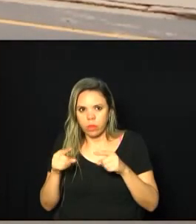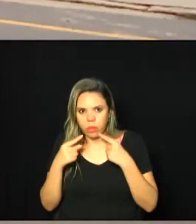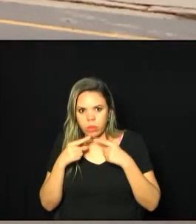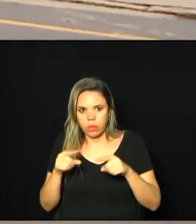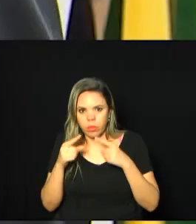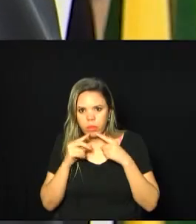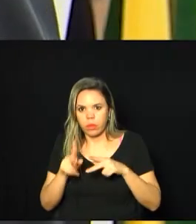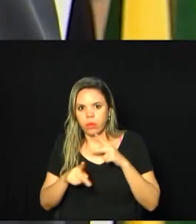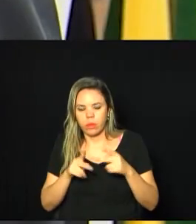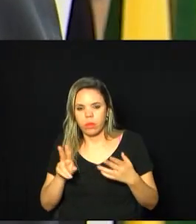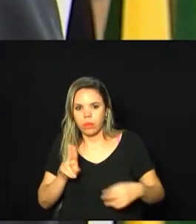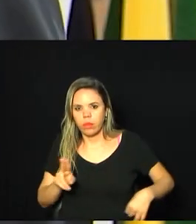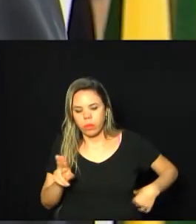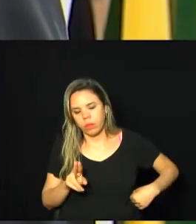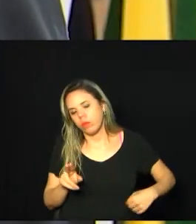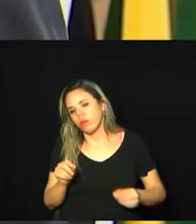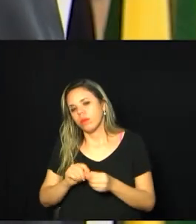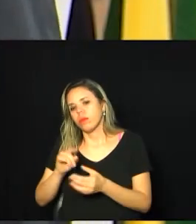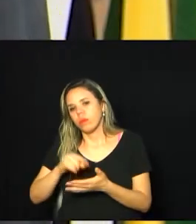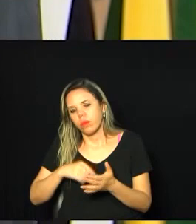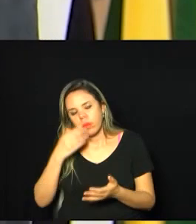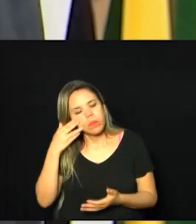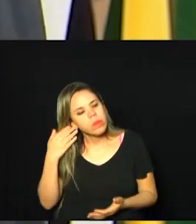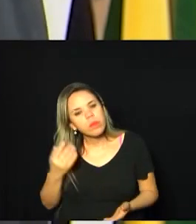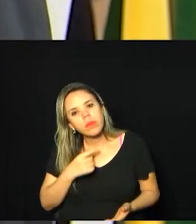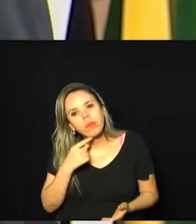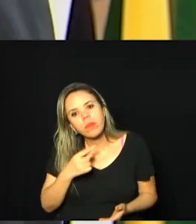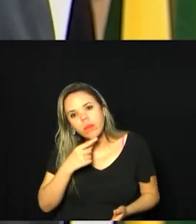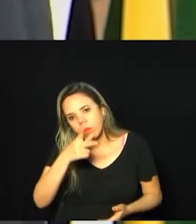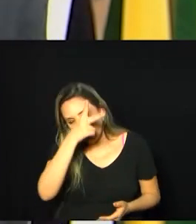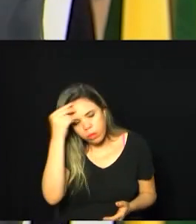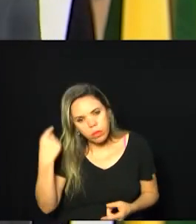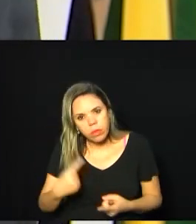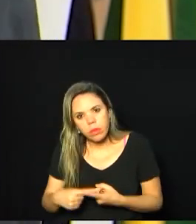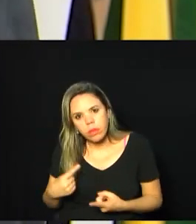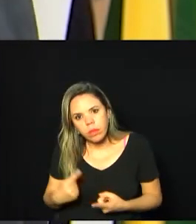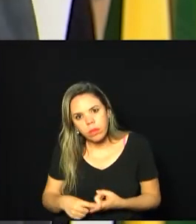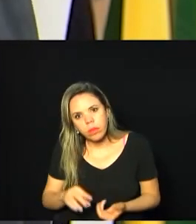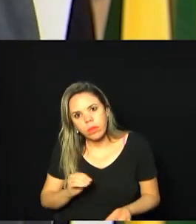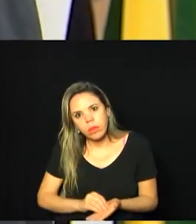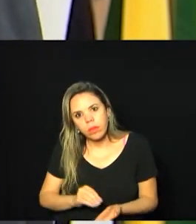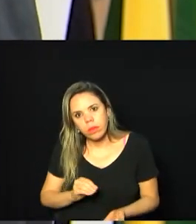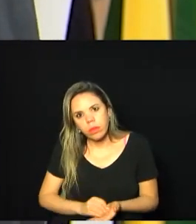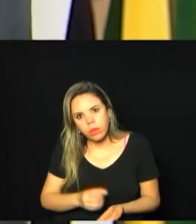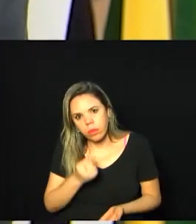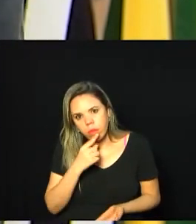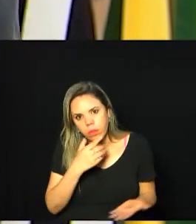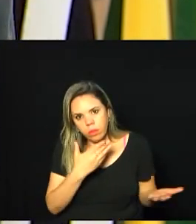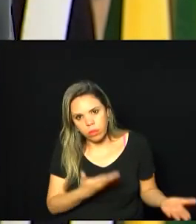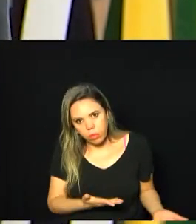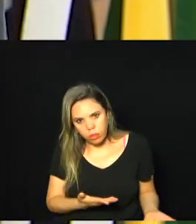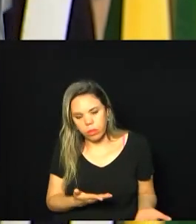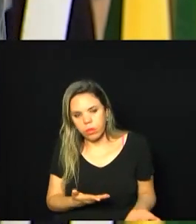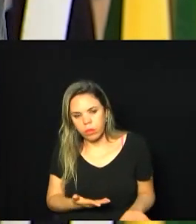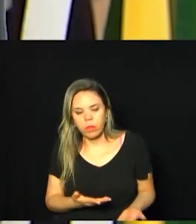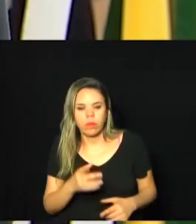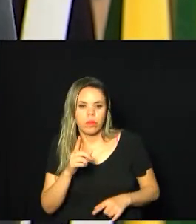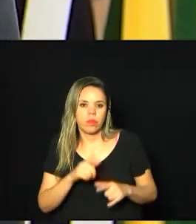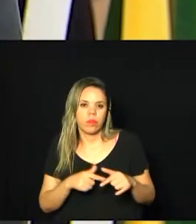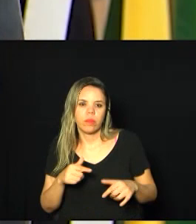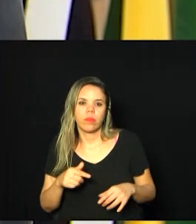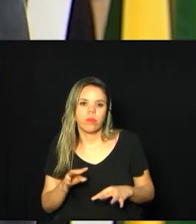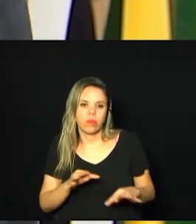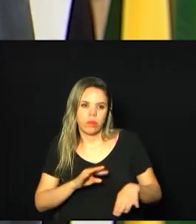de usuários. Por isso eu fiz um requerimento questionando a Prefeitura o porquê da falta desses medicamentos, inclusive desses insumos que são